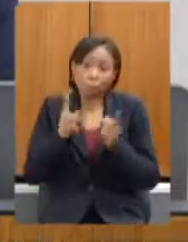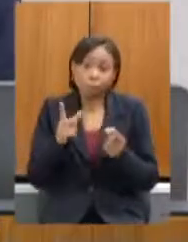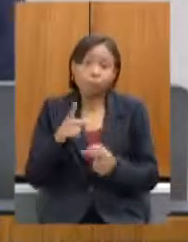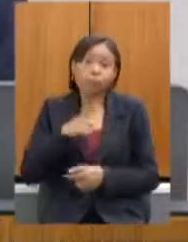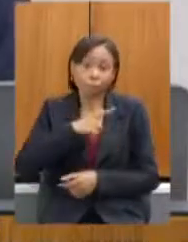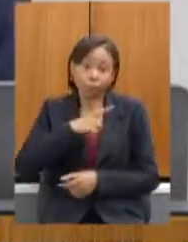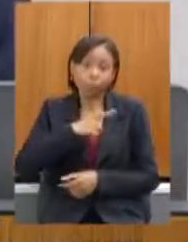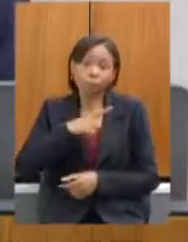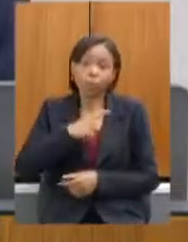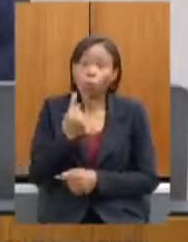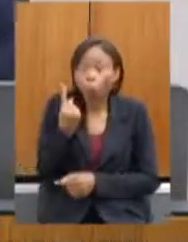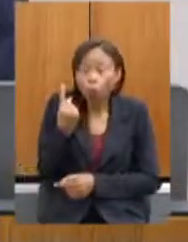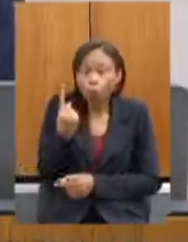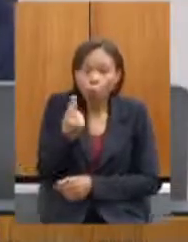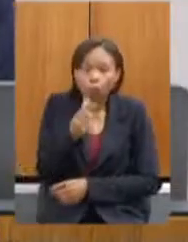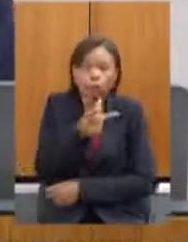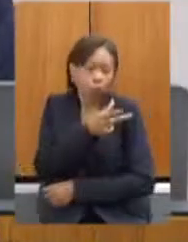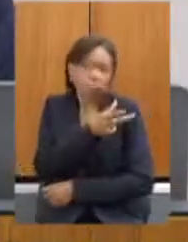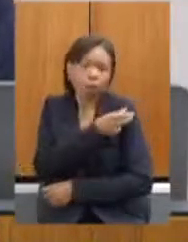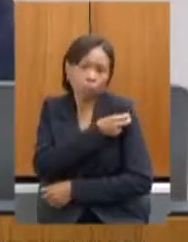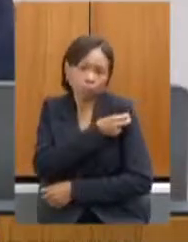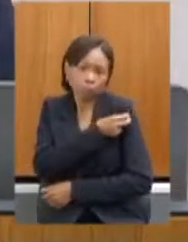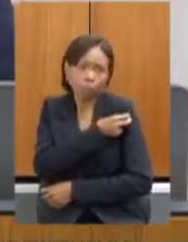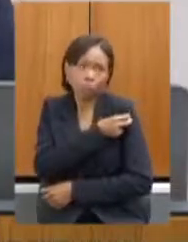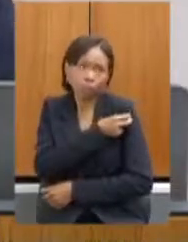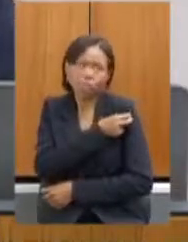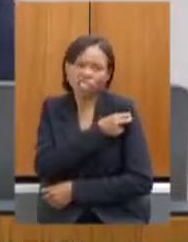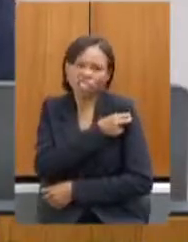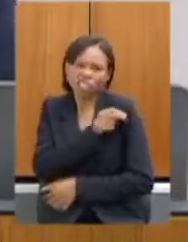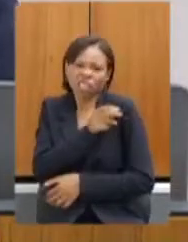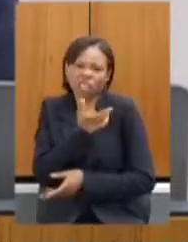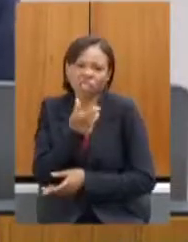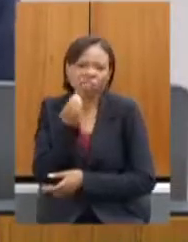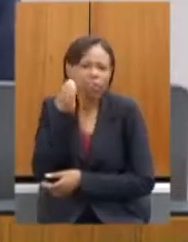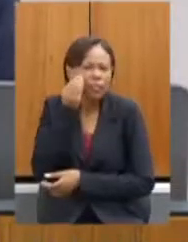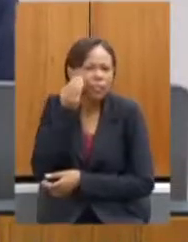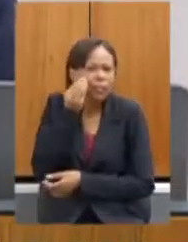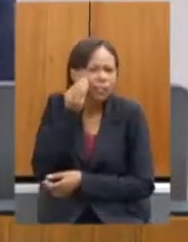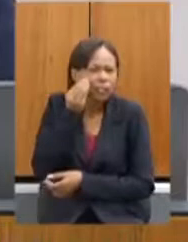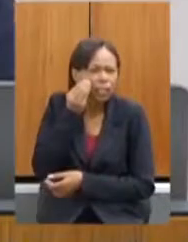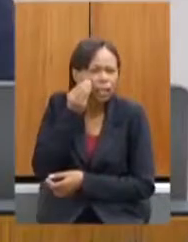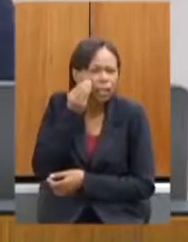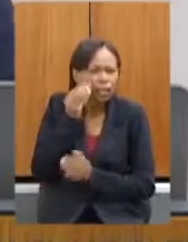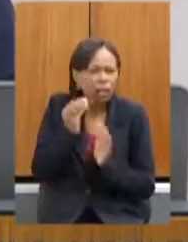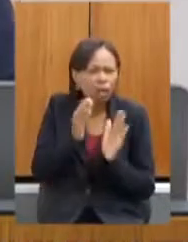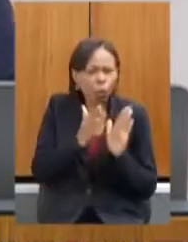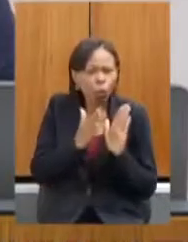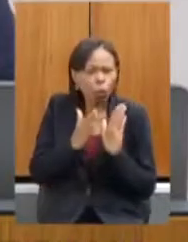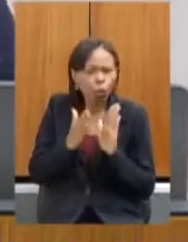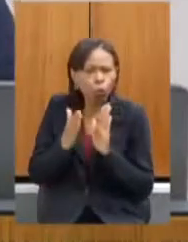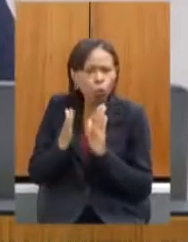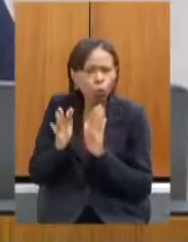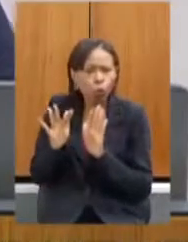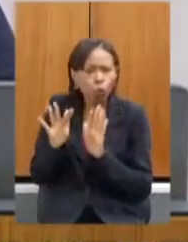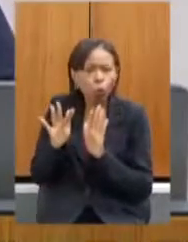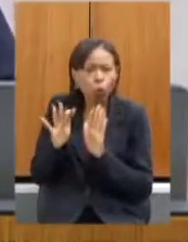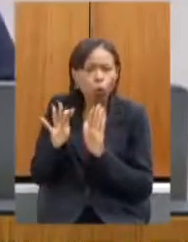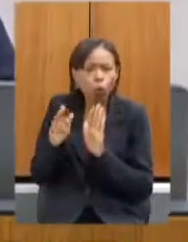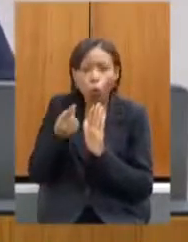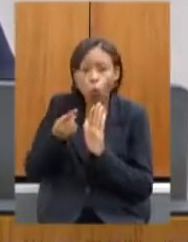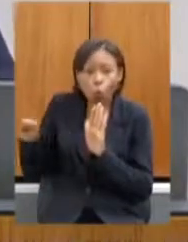existem existe uma vacina você está sendo testado na fase já na última fase aquela necessita de